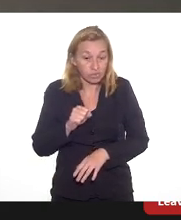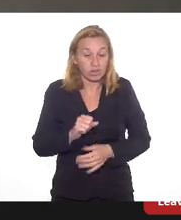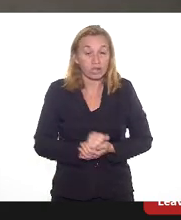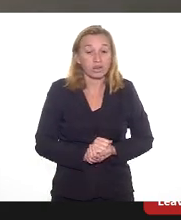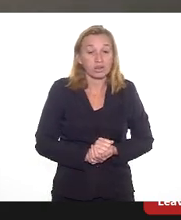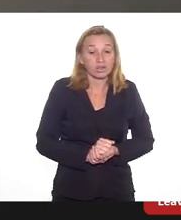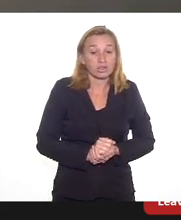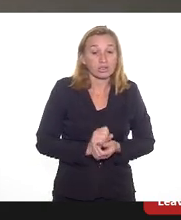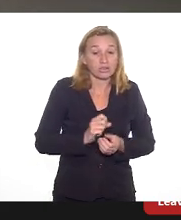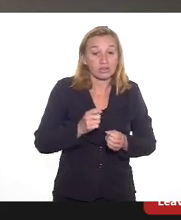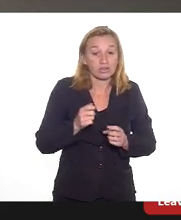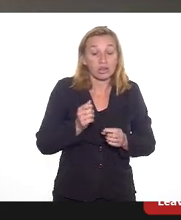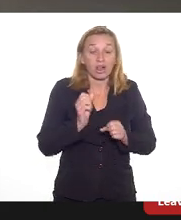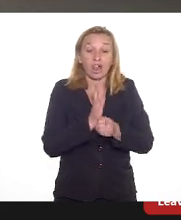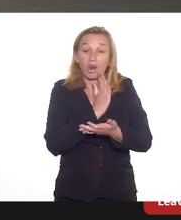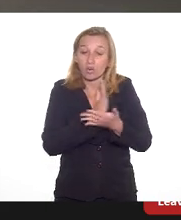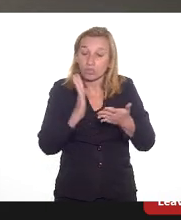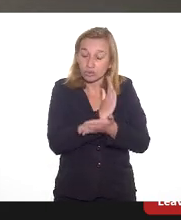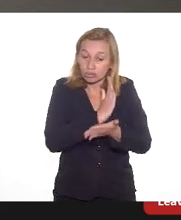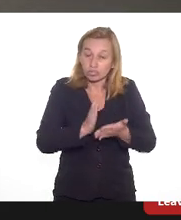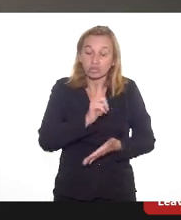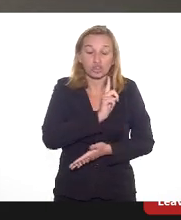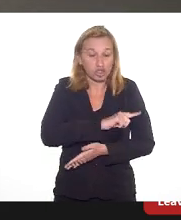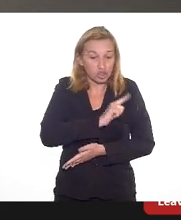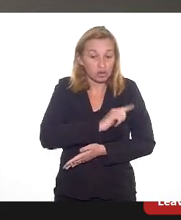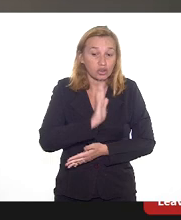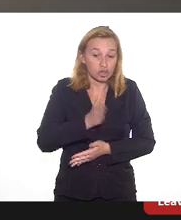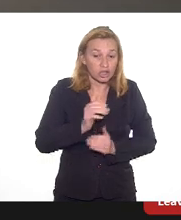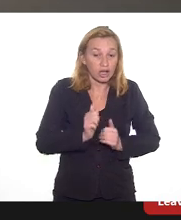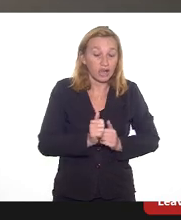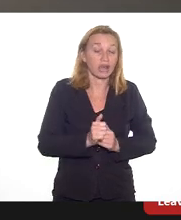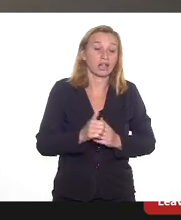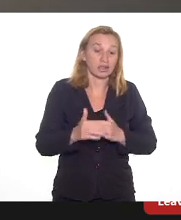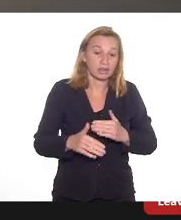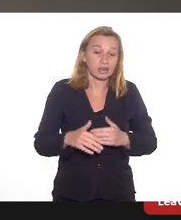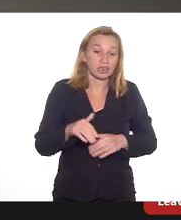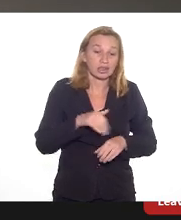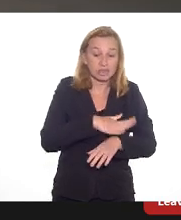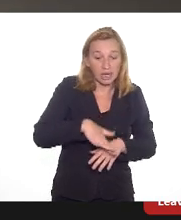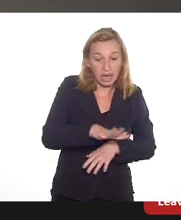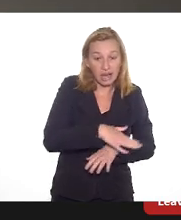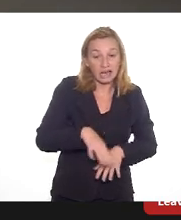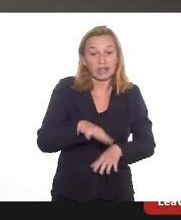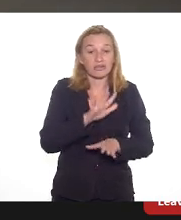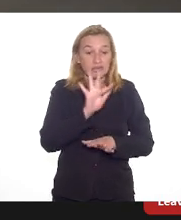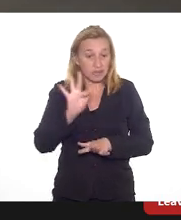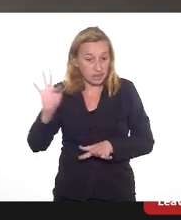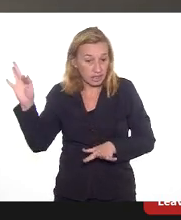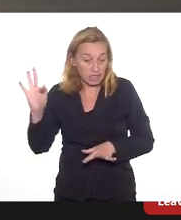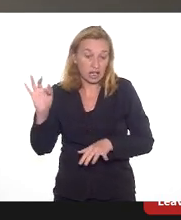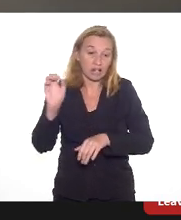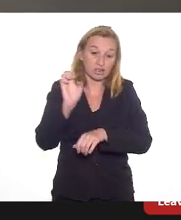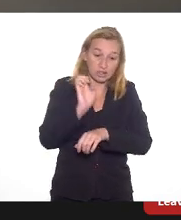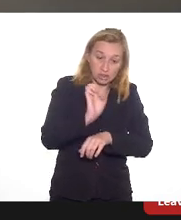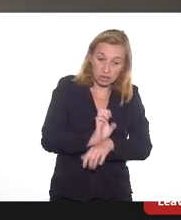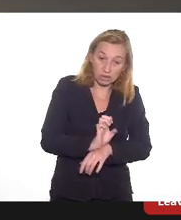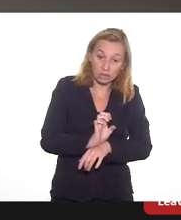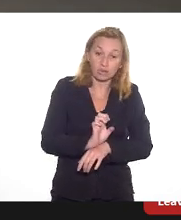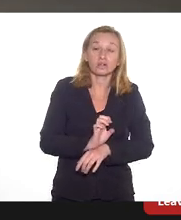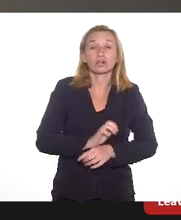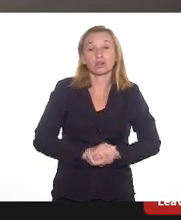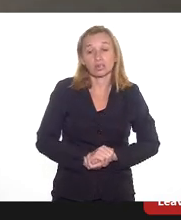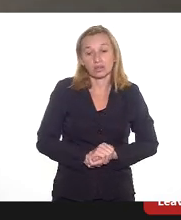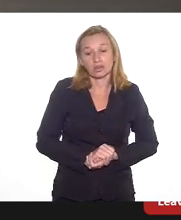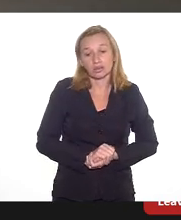gestões, são algumas gestões já seguidas desmontando o Estado, tanto na área federal como, repercutindo no